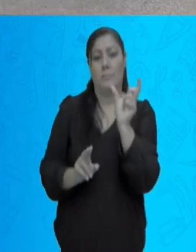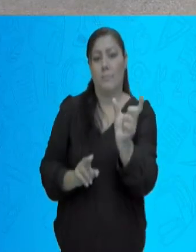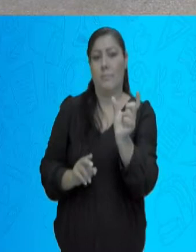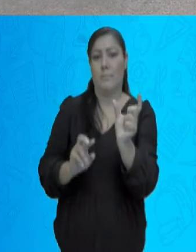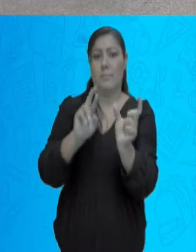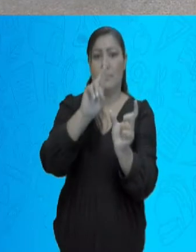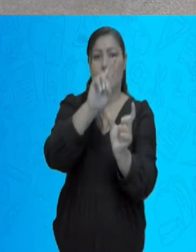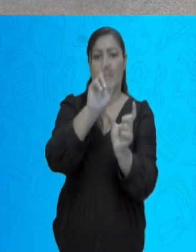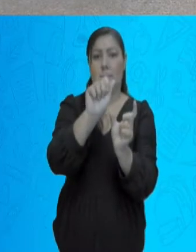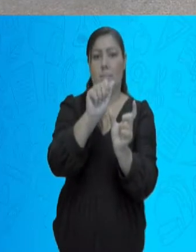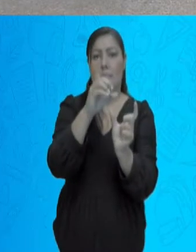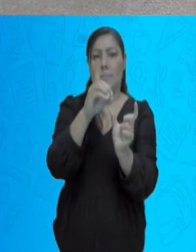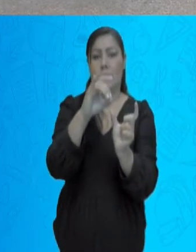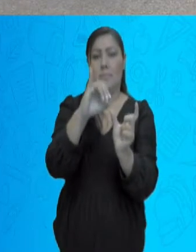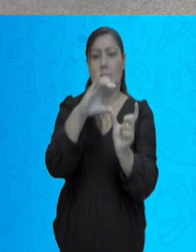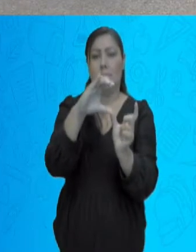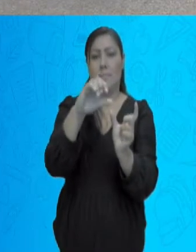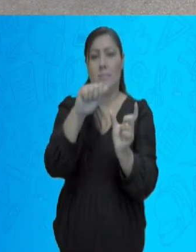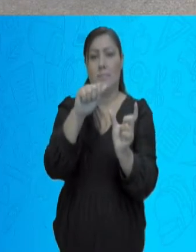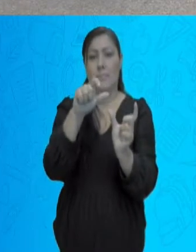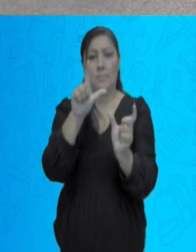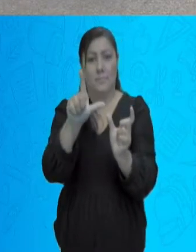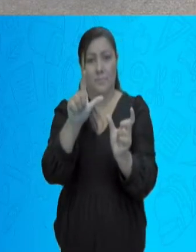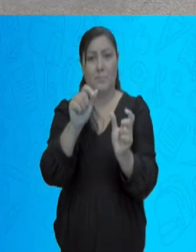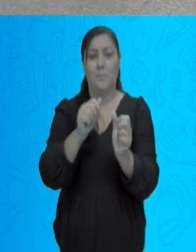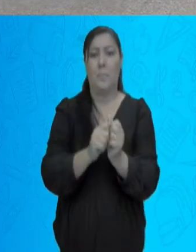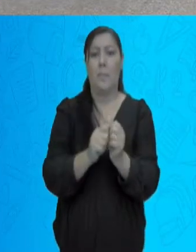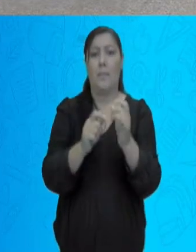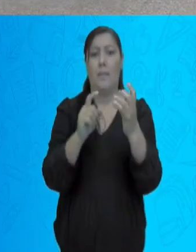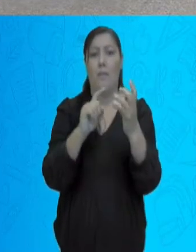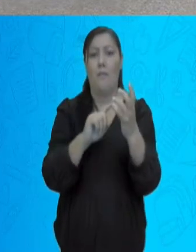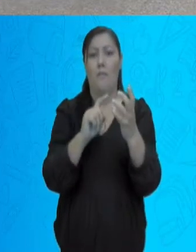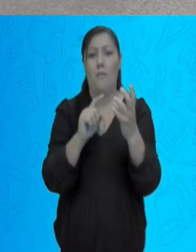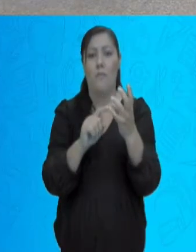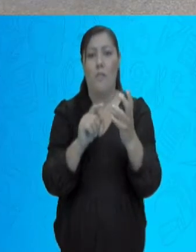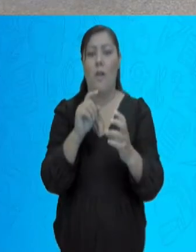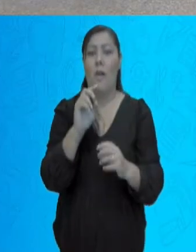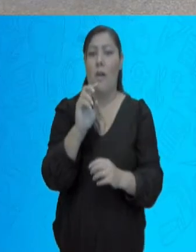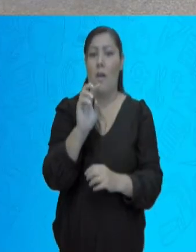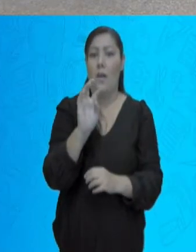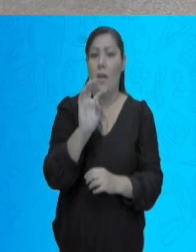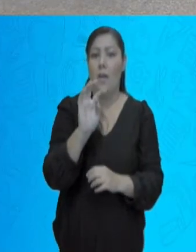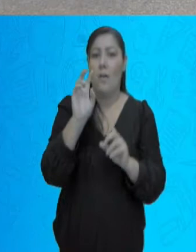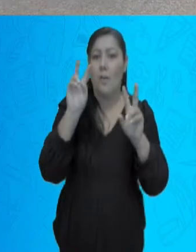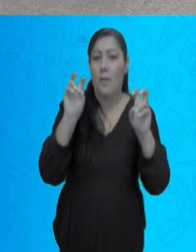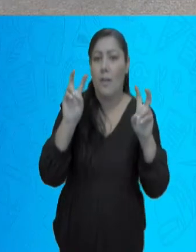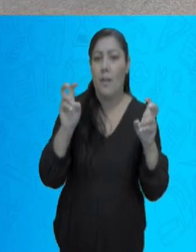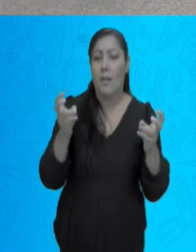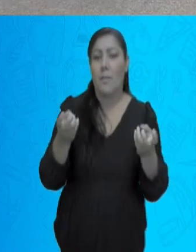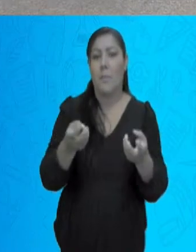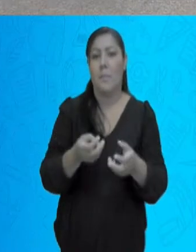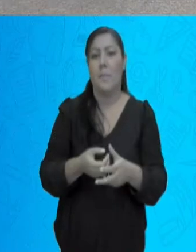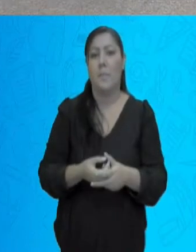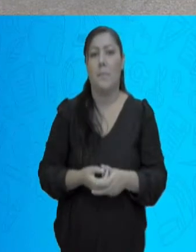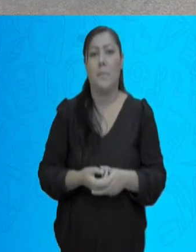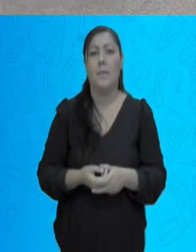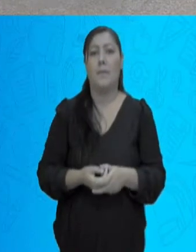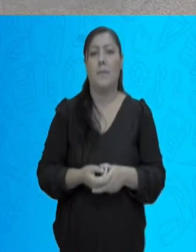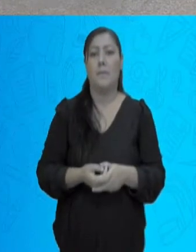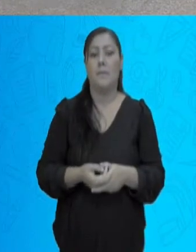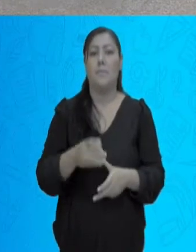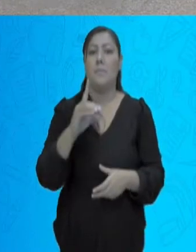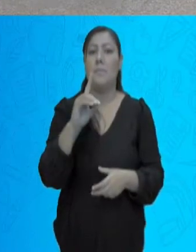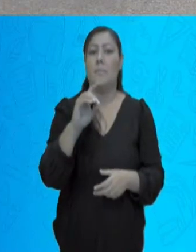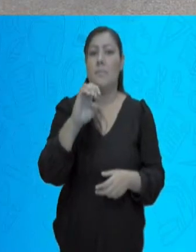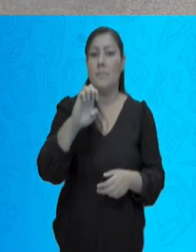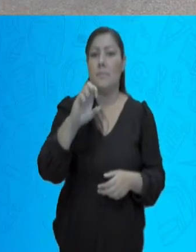radical, vogal temática e desinência. Como eu disse, radical é a